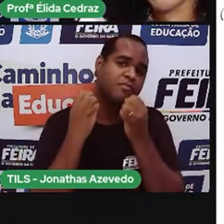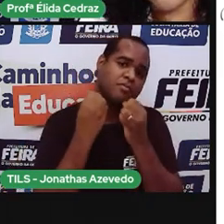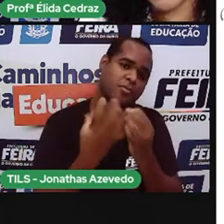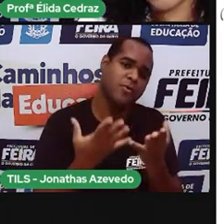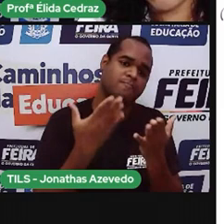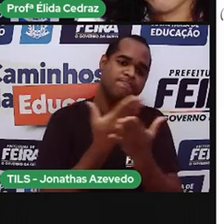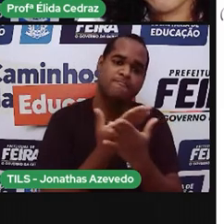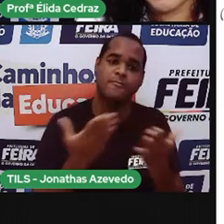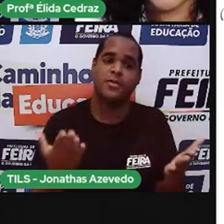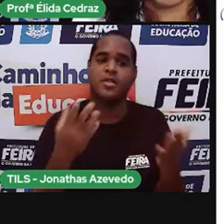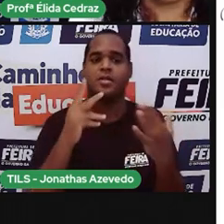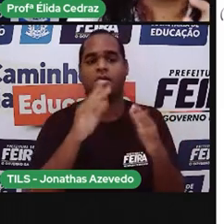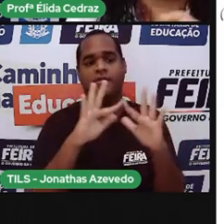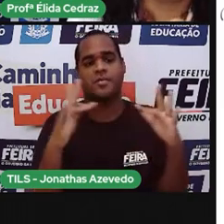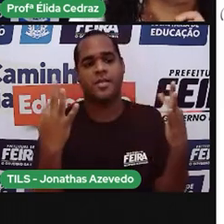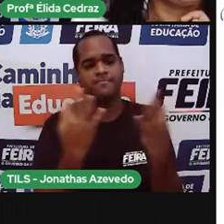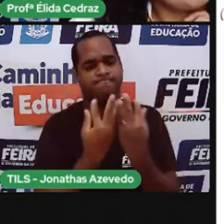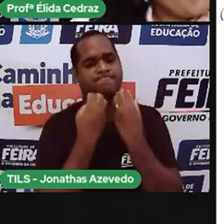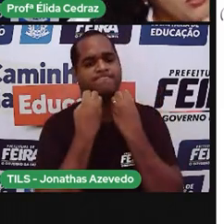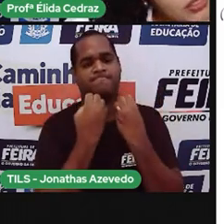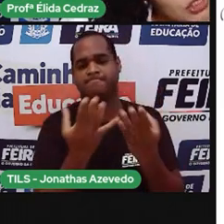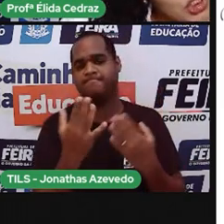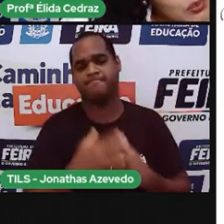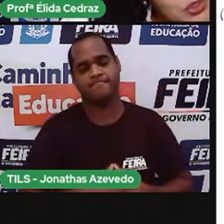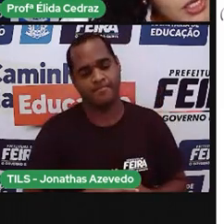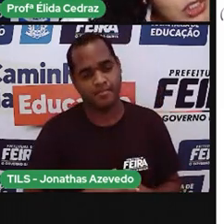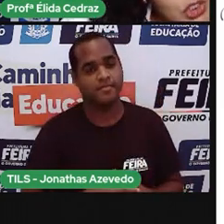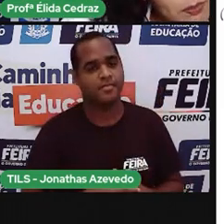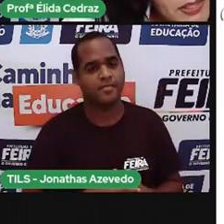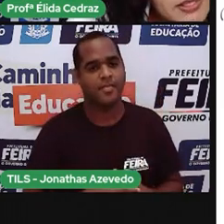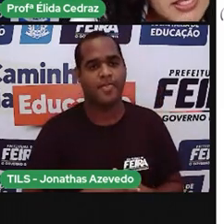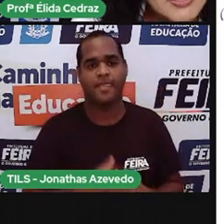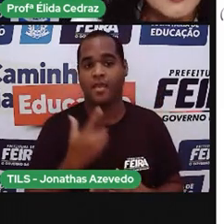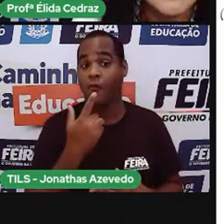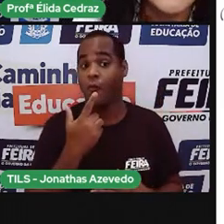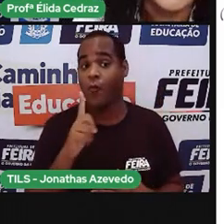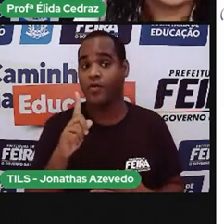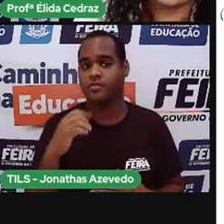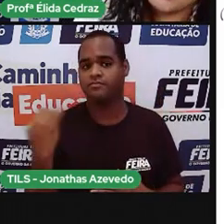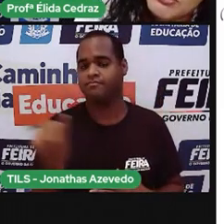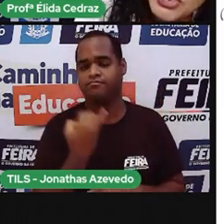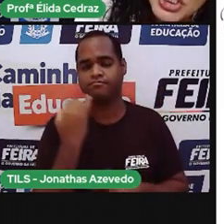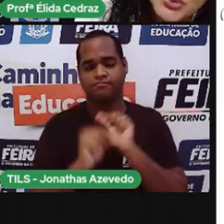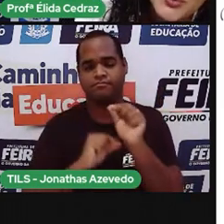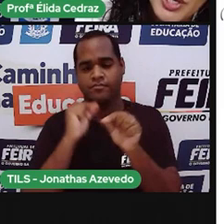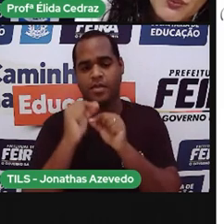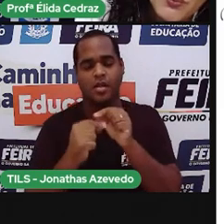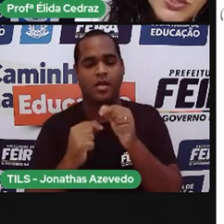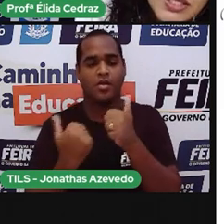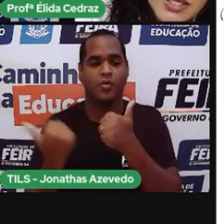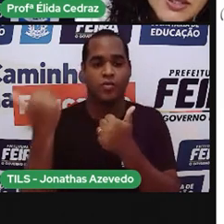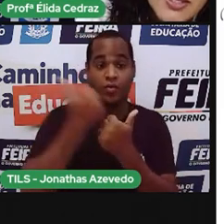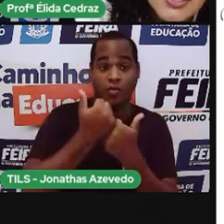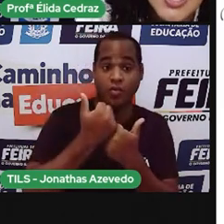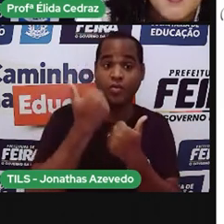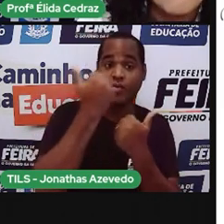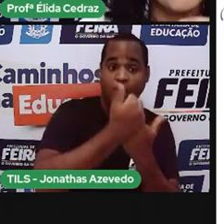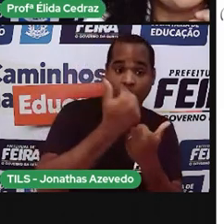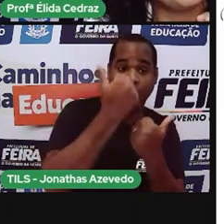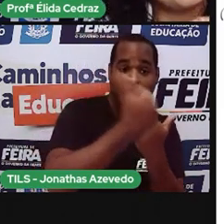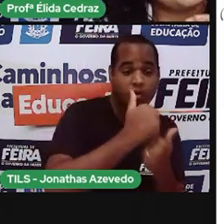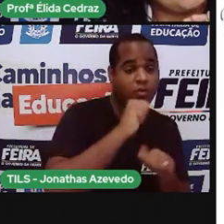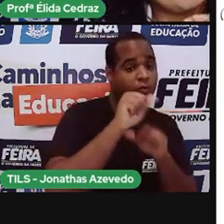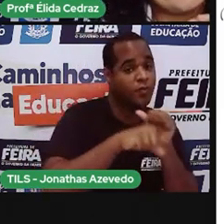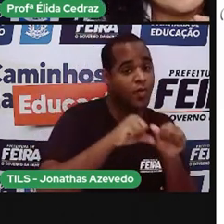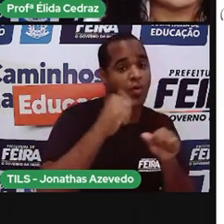muito bem-vinda para sua família. E uma outra atitude que a gente precisa é substituir alguns itens